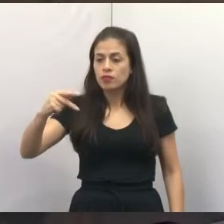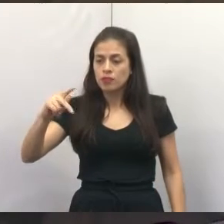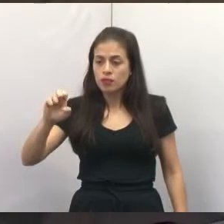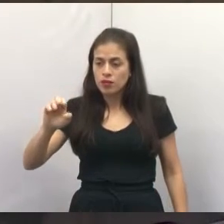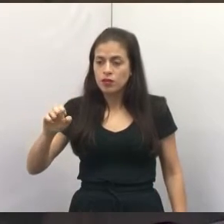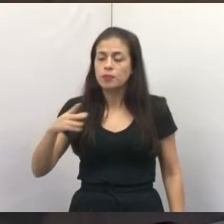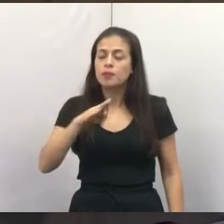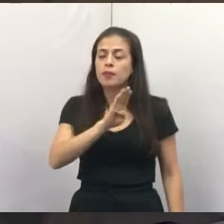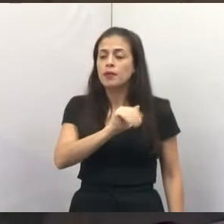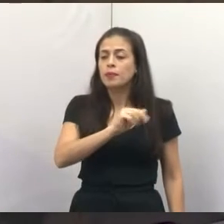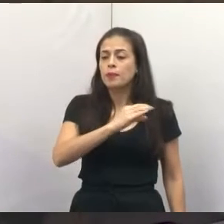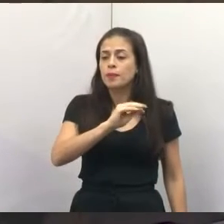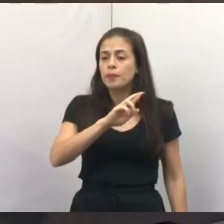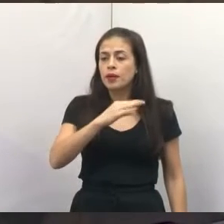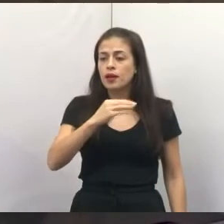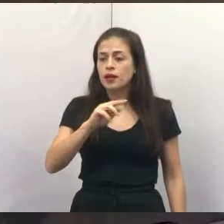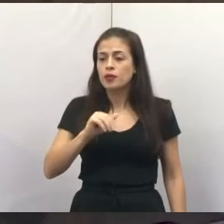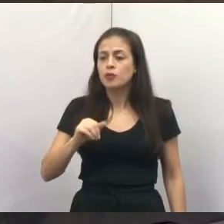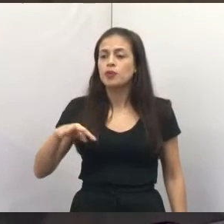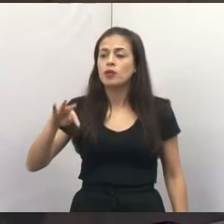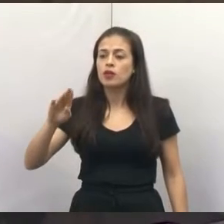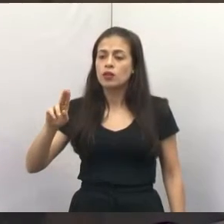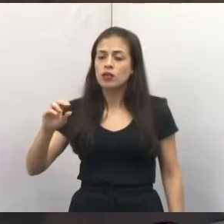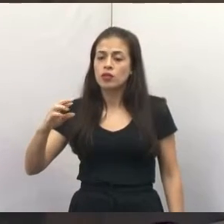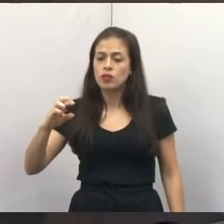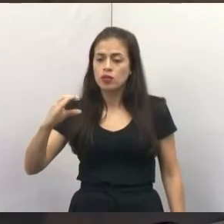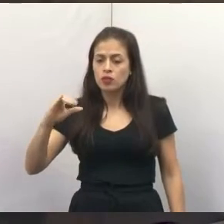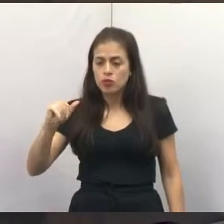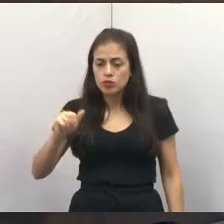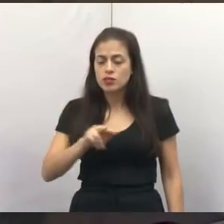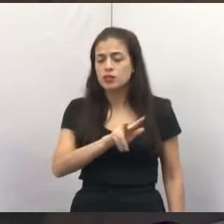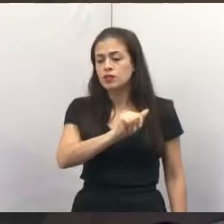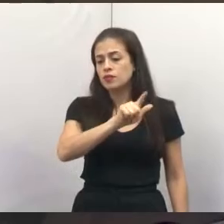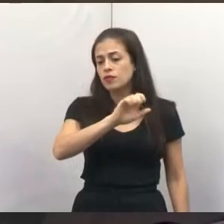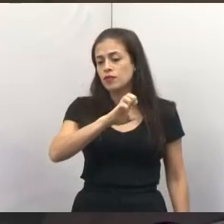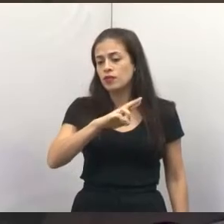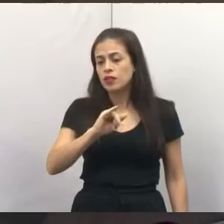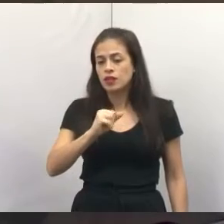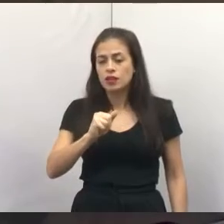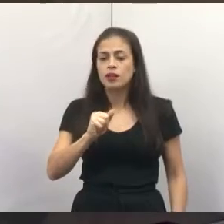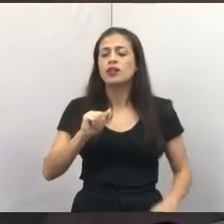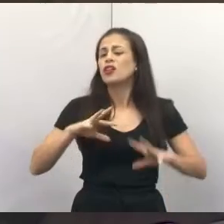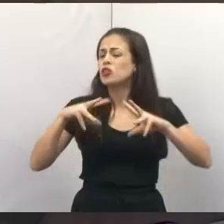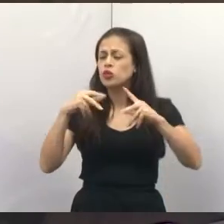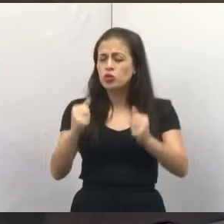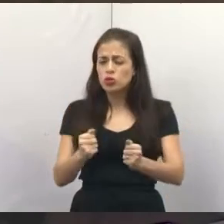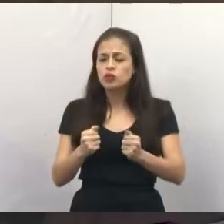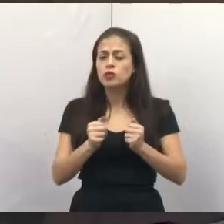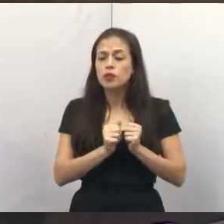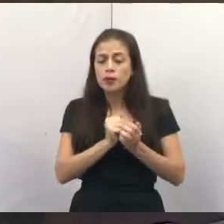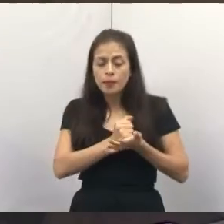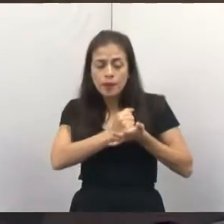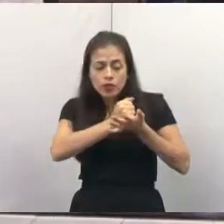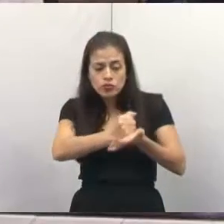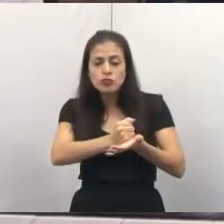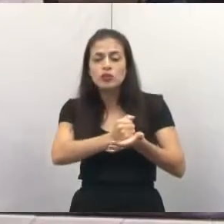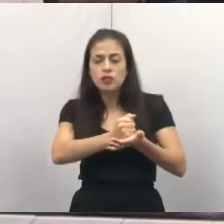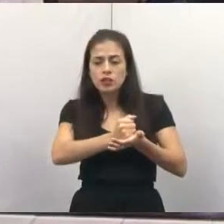Turci, todos, Valéria também, todos que puderam contribuir para essas modificações no regimento interno desta casa.